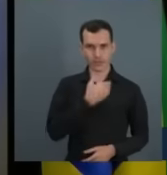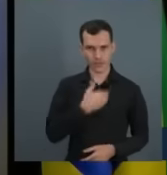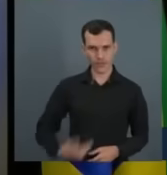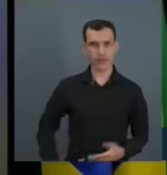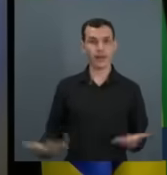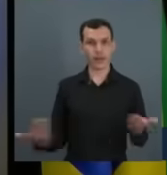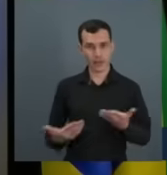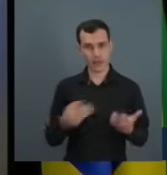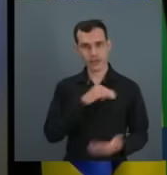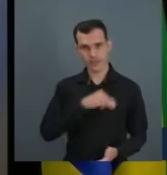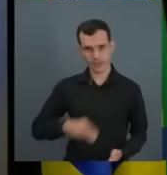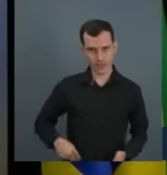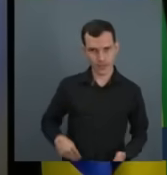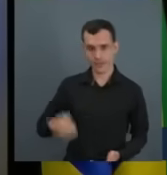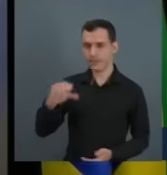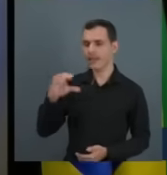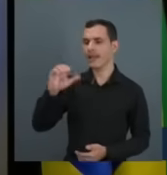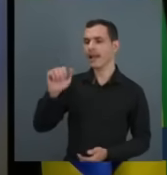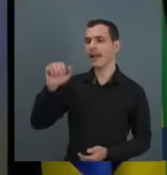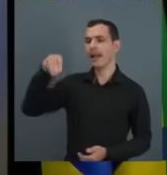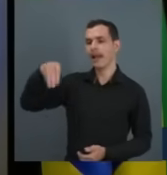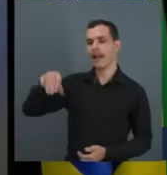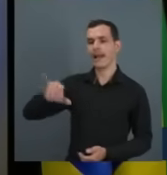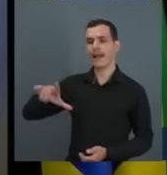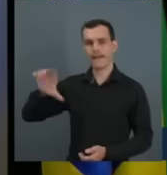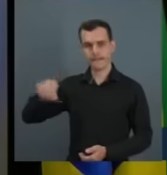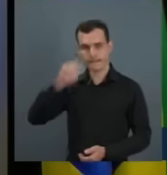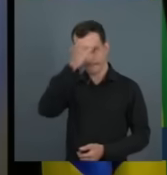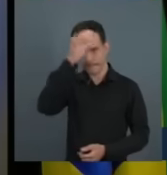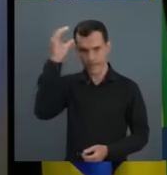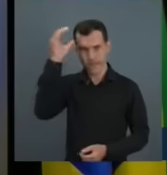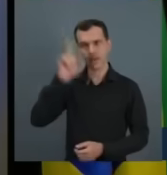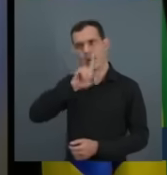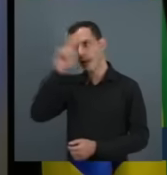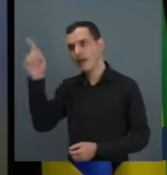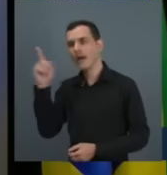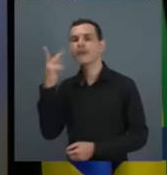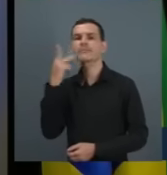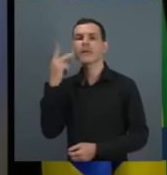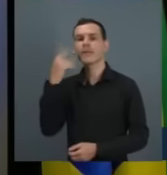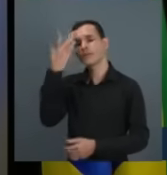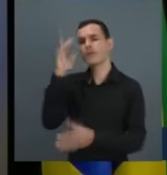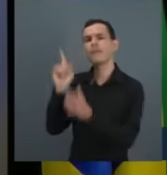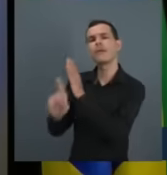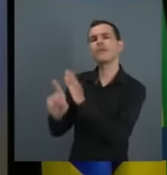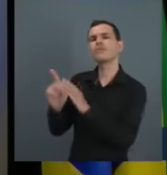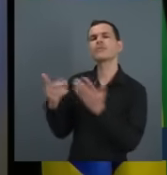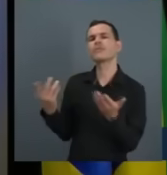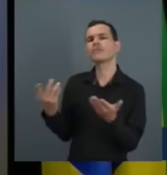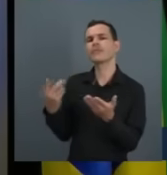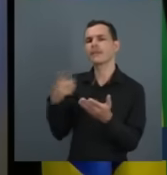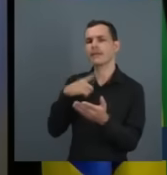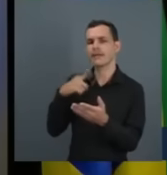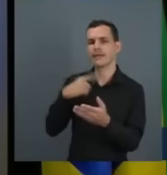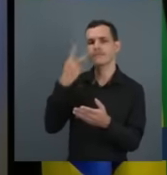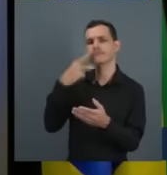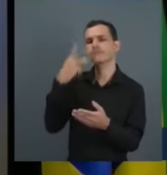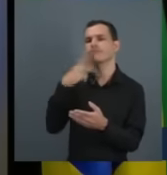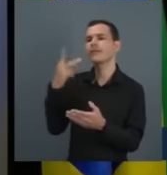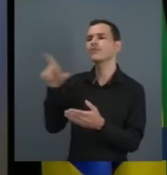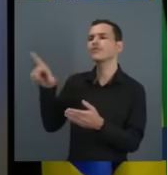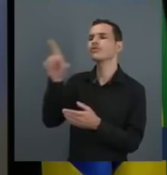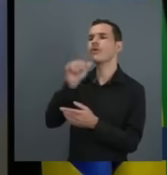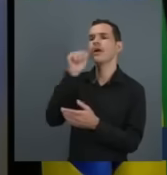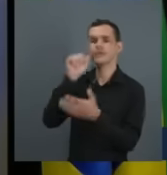ministro Camilo Santana, questionado no Ceará a respeito dessa verdadeira nomeação política da esposa, sabe o